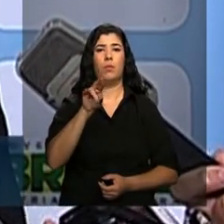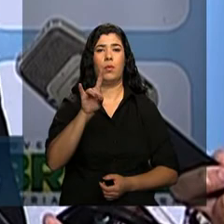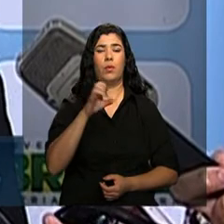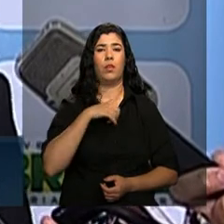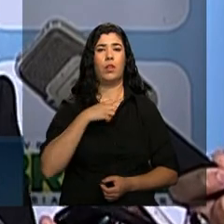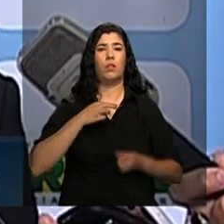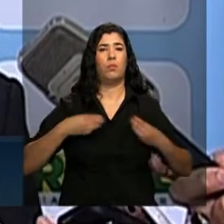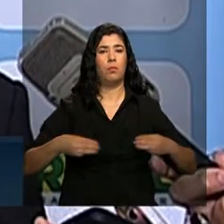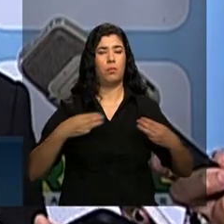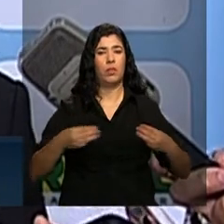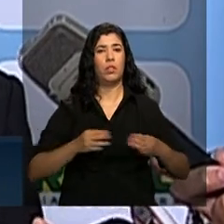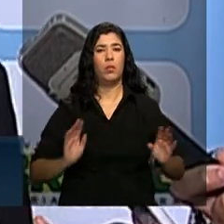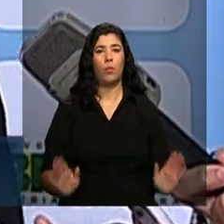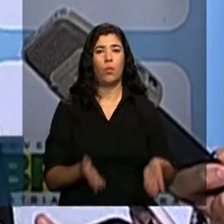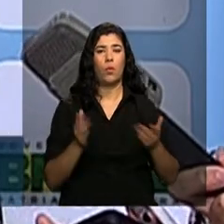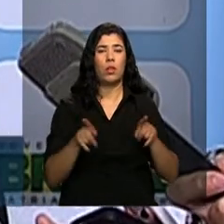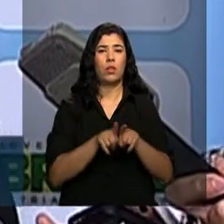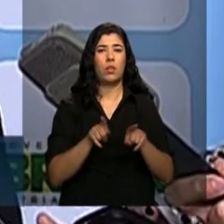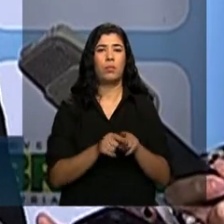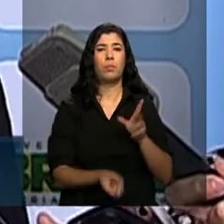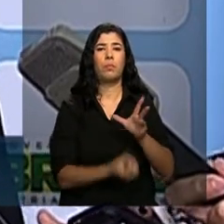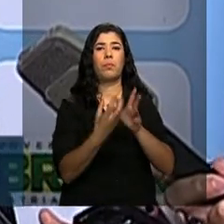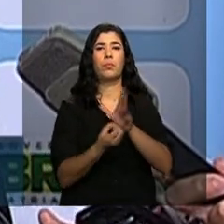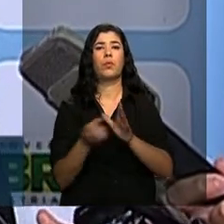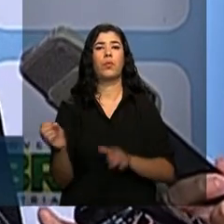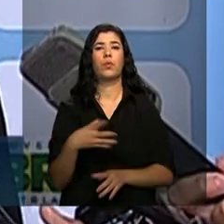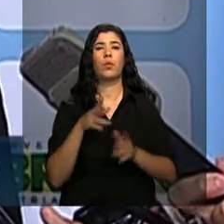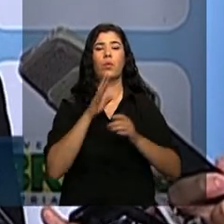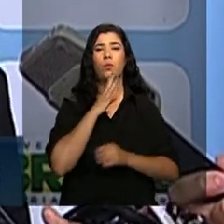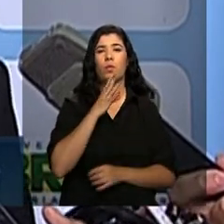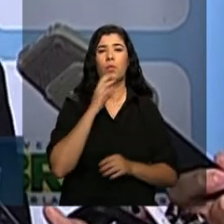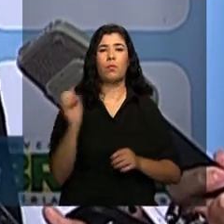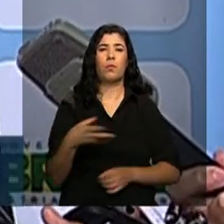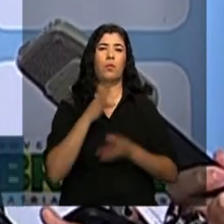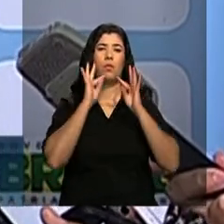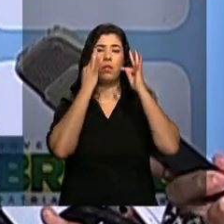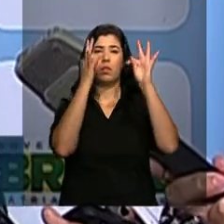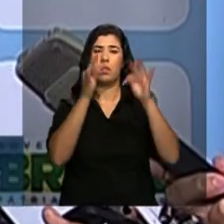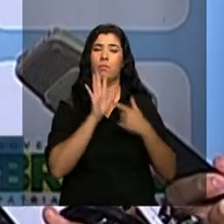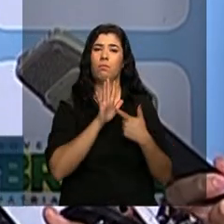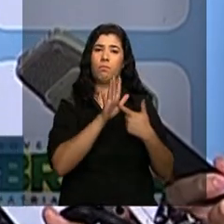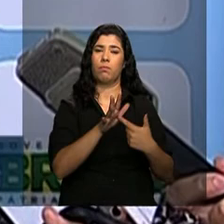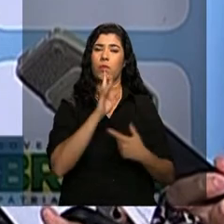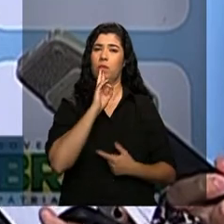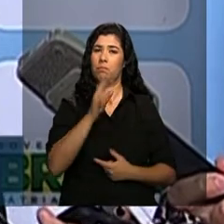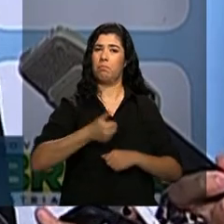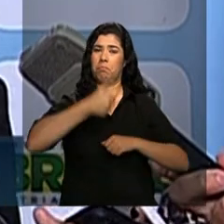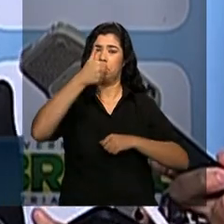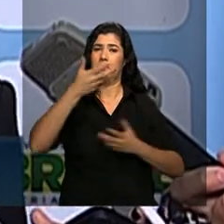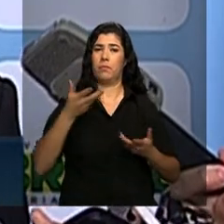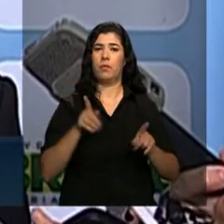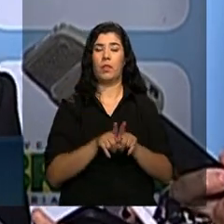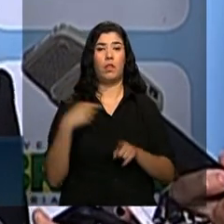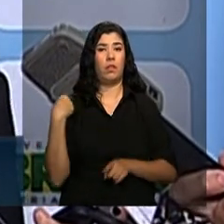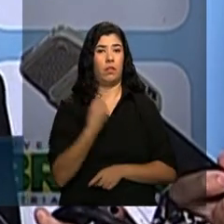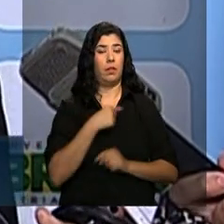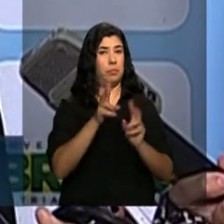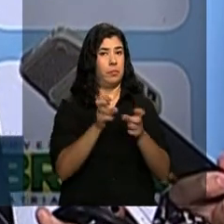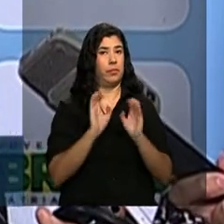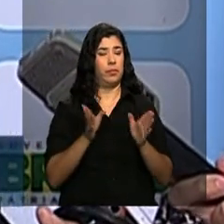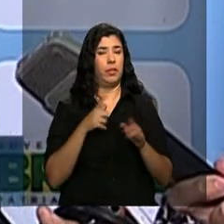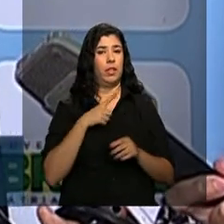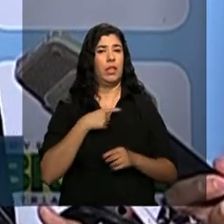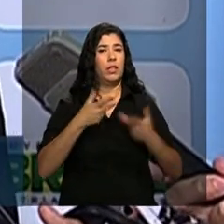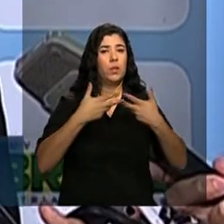fomentador da produção de novos conhecimentos e novas tecnologias. Isso tem mostrado muito resultado. A gente nota que